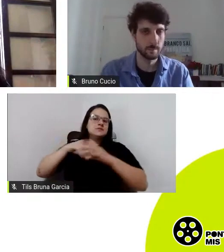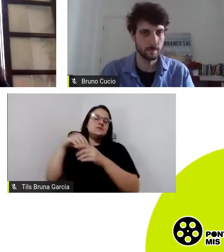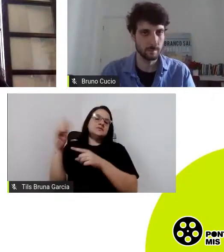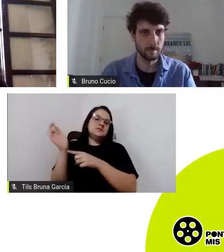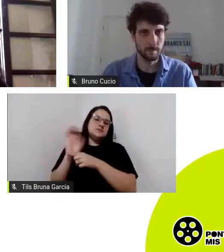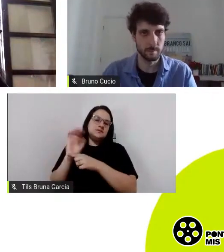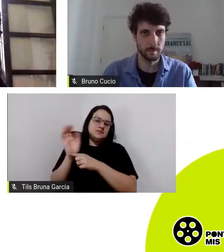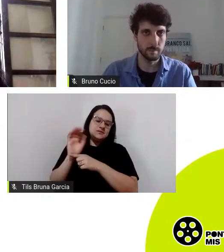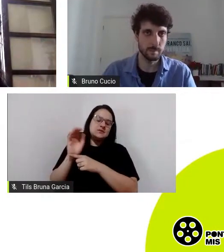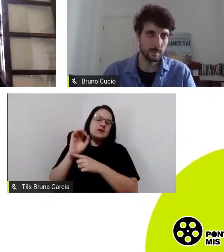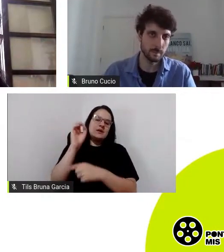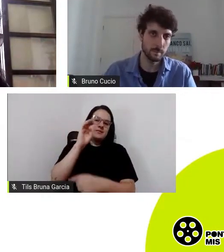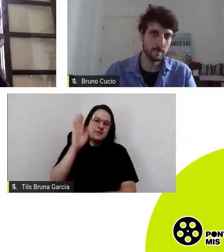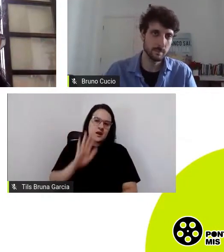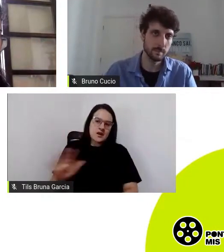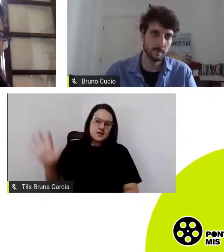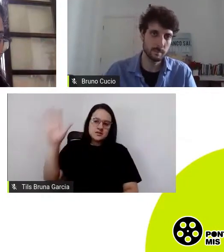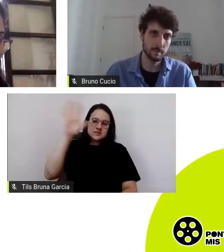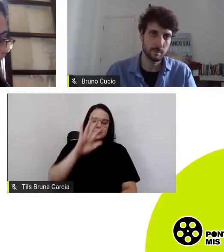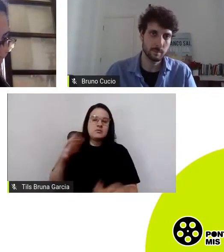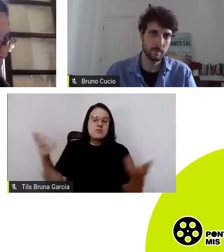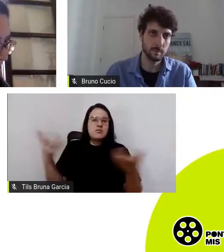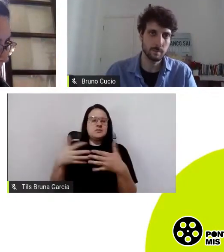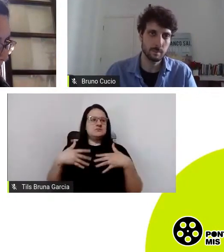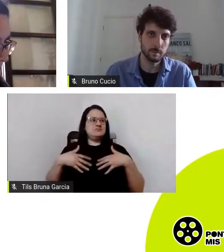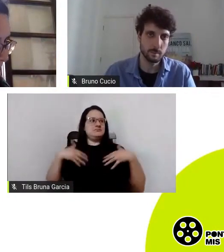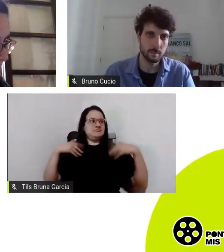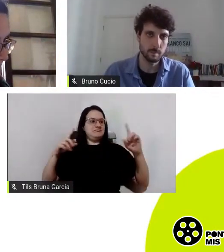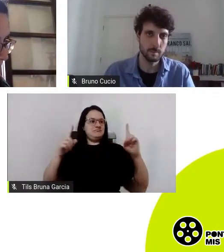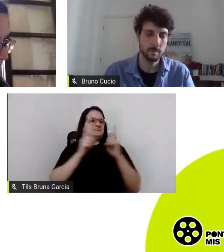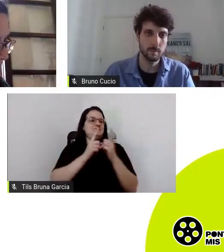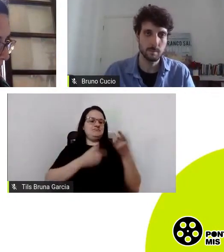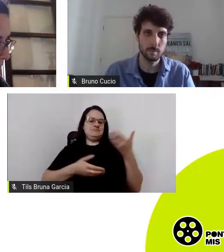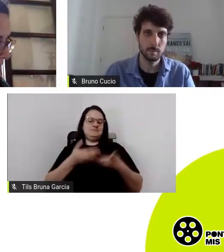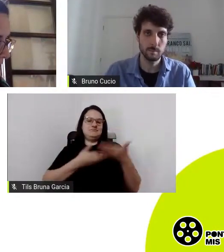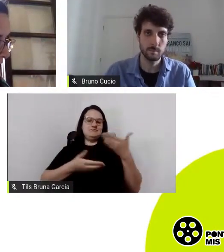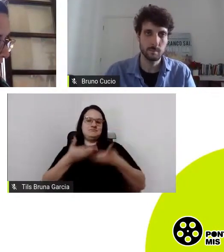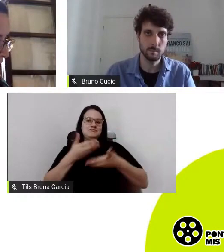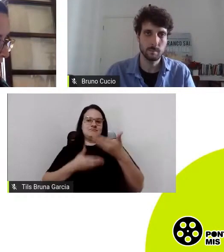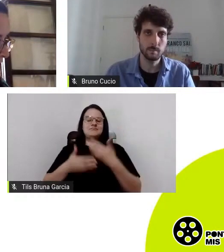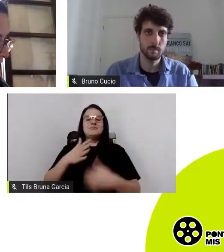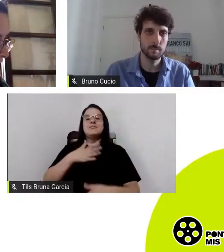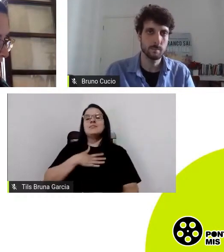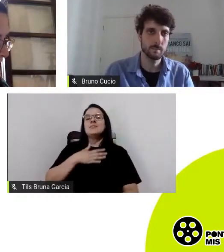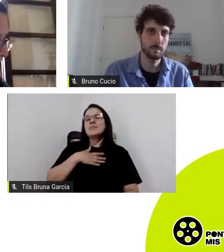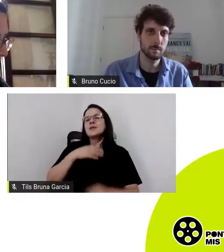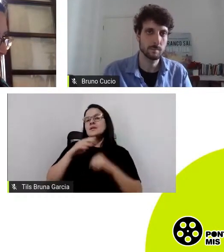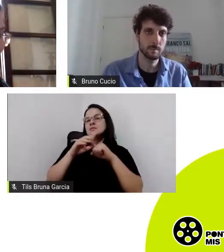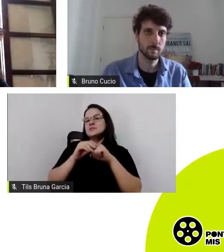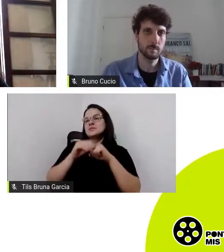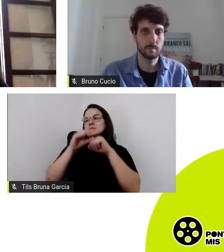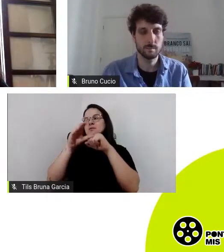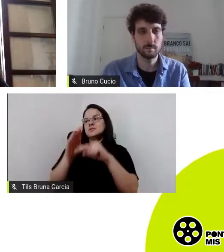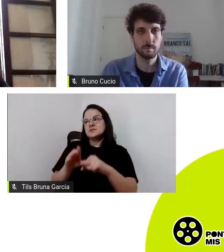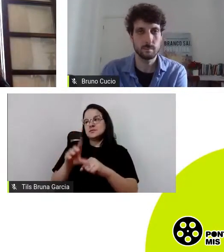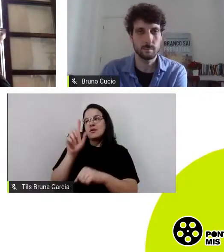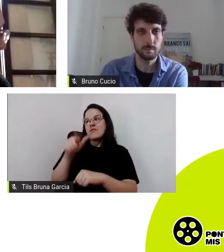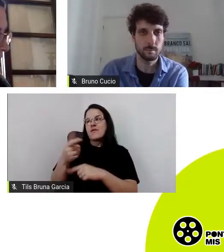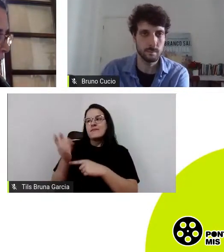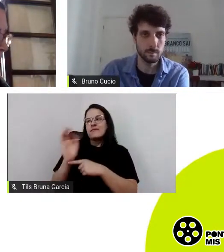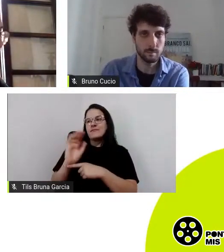muito importante para o nosso cinema nacional e que honra poder discutir ele com você hoje. A minha indicação